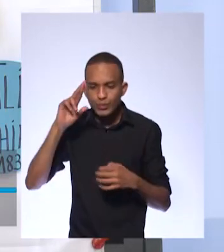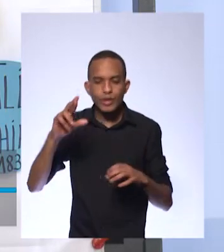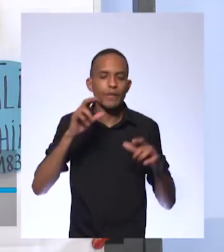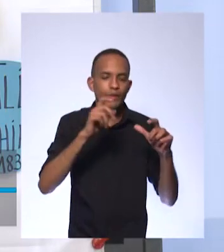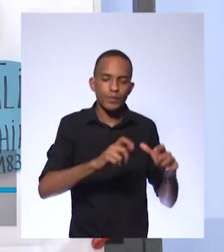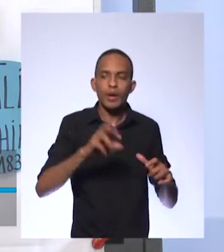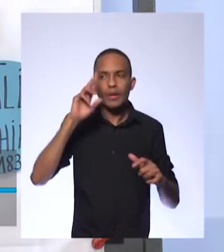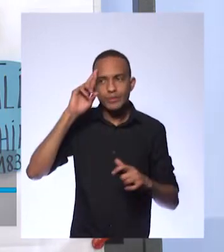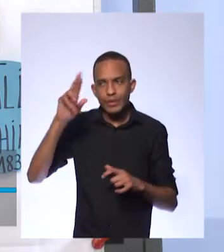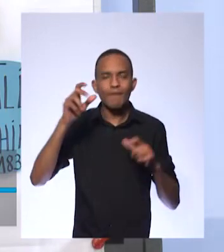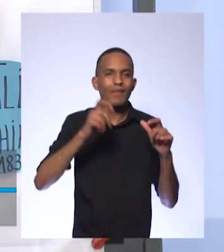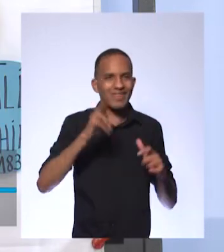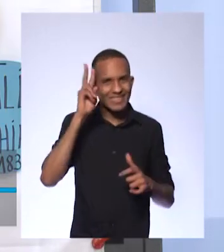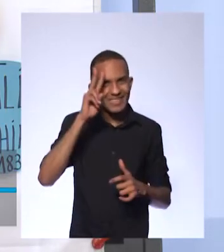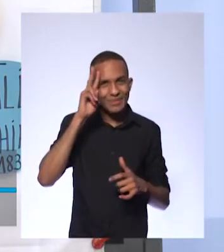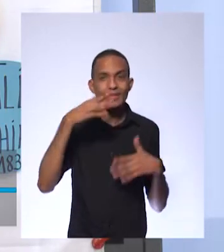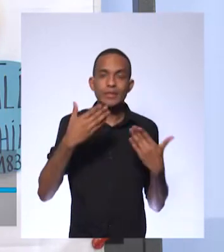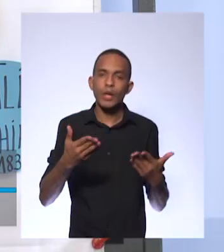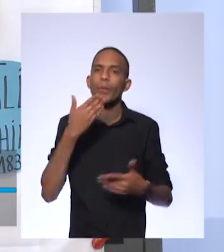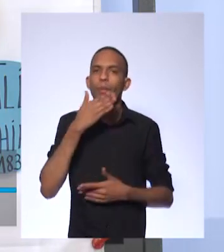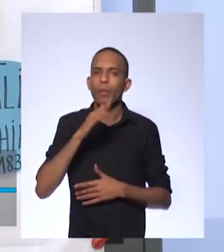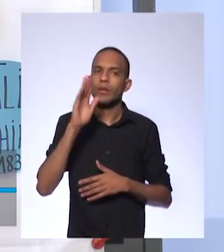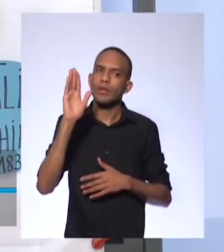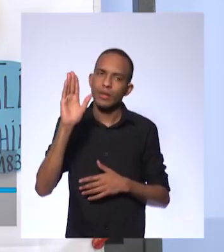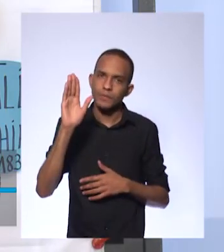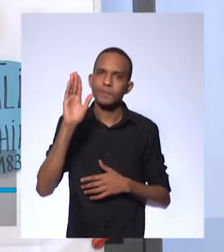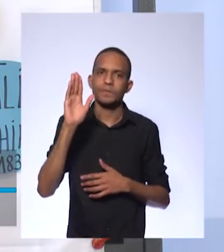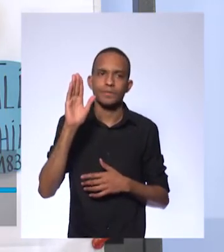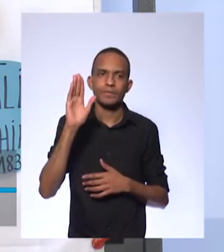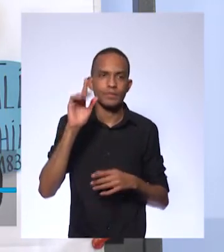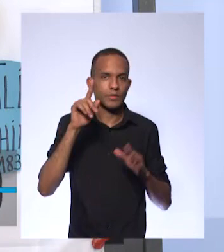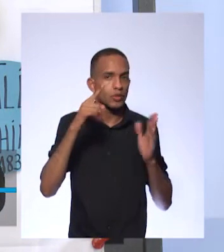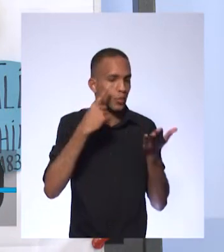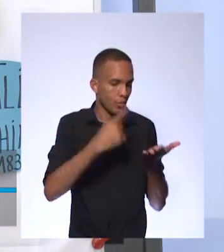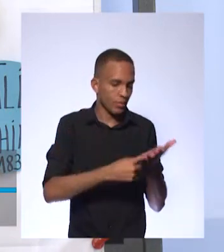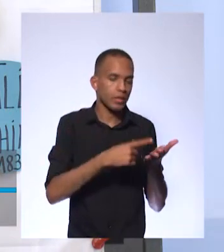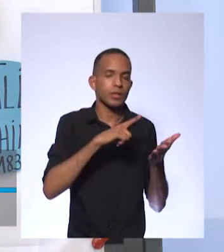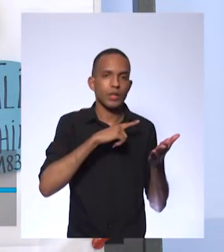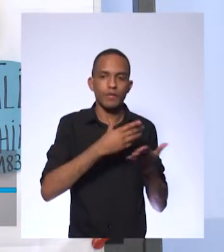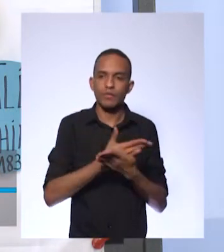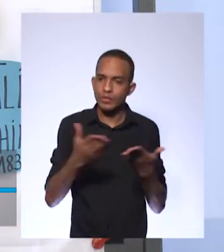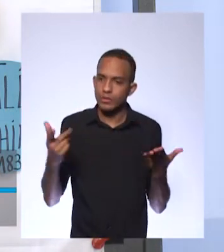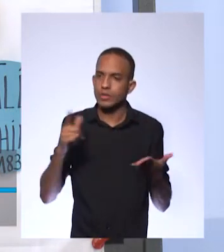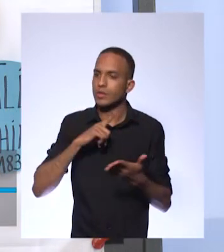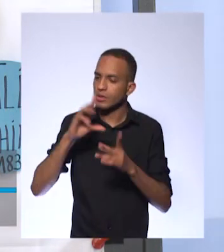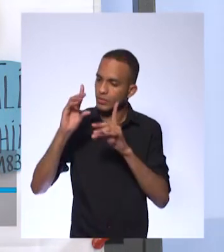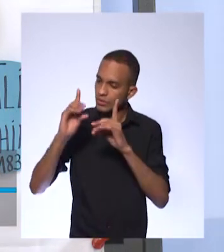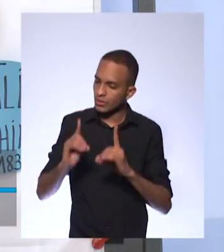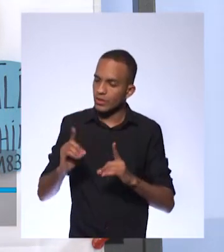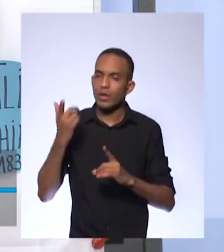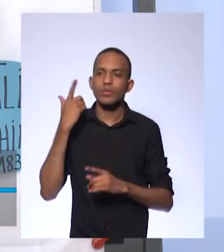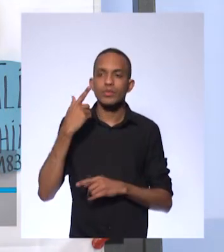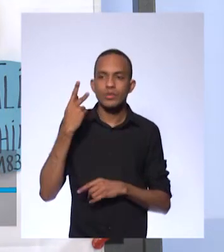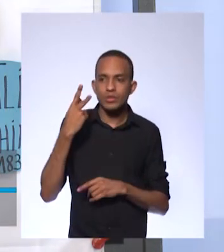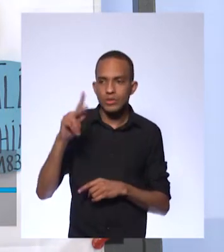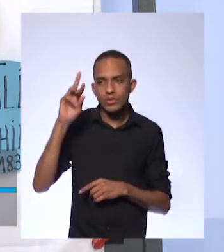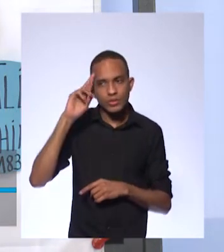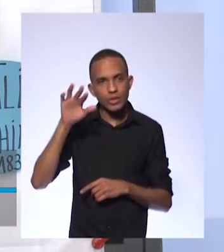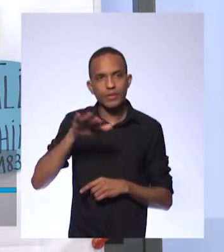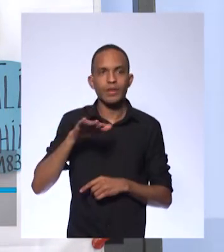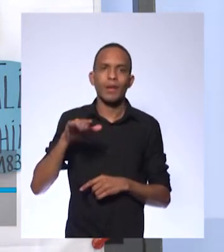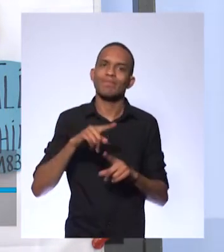província? Aí, eles prometeram, certo? No acordo estava lá, vocês terão direito a escolher o seu chefe de